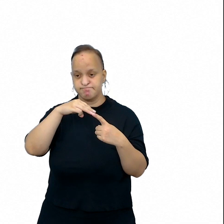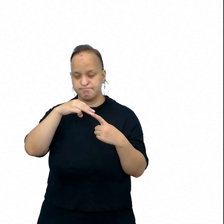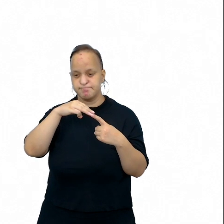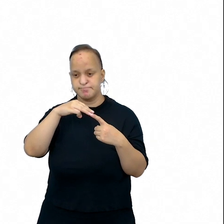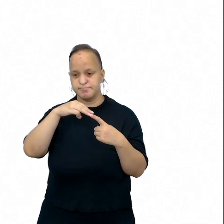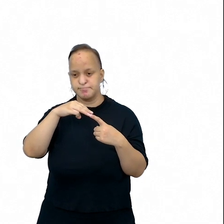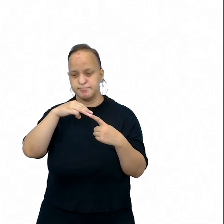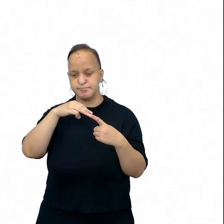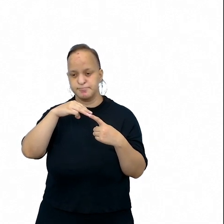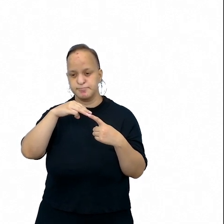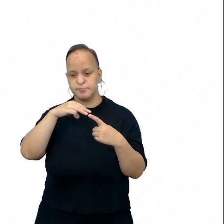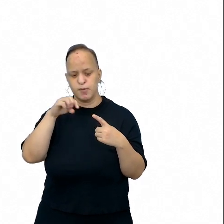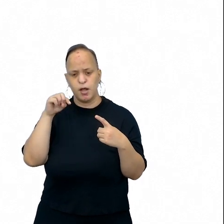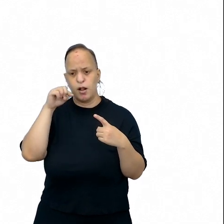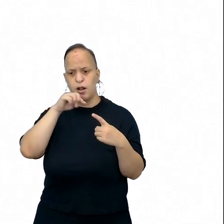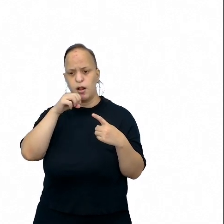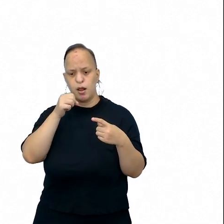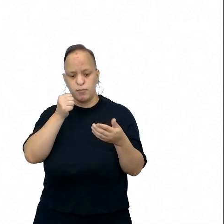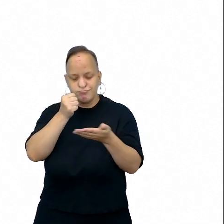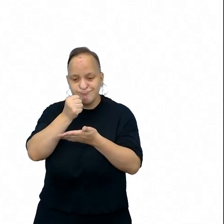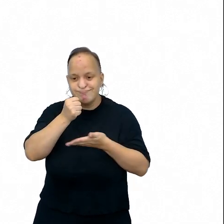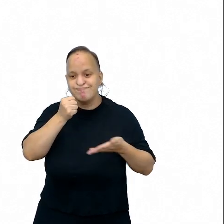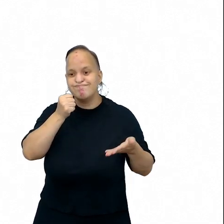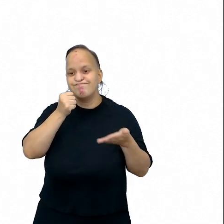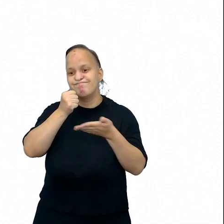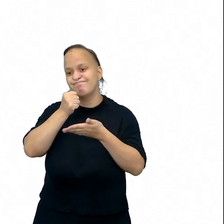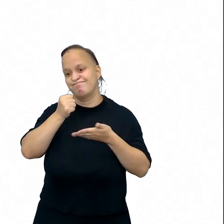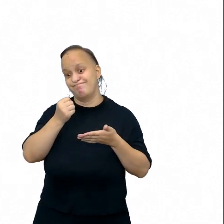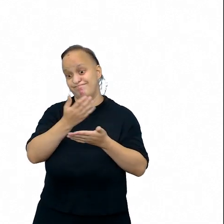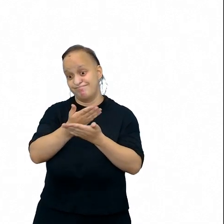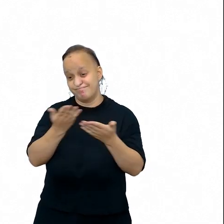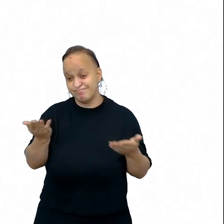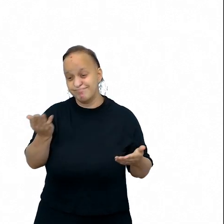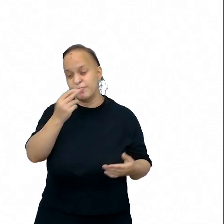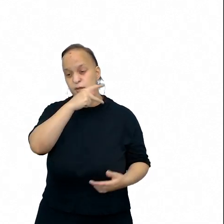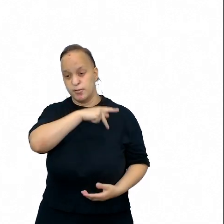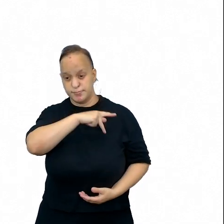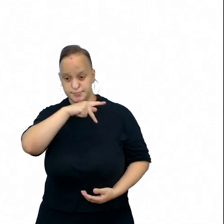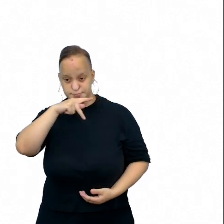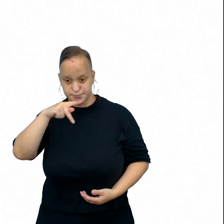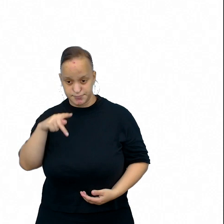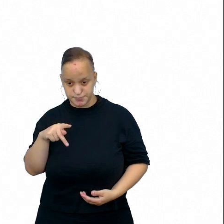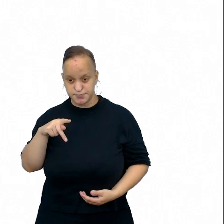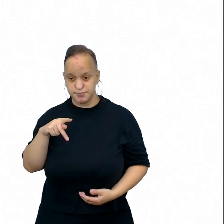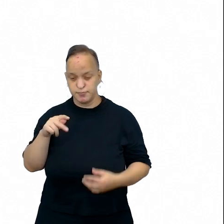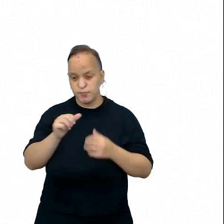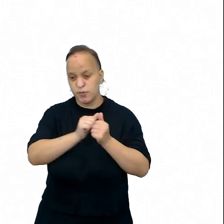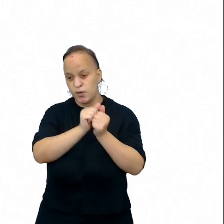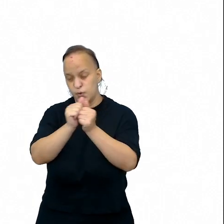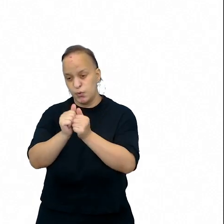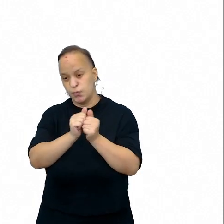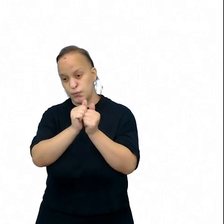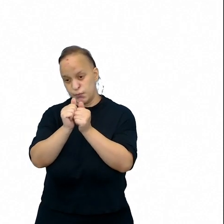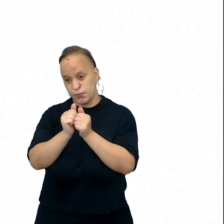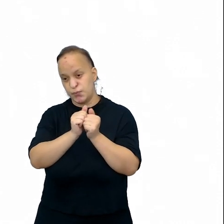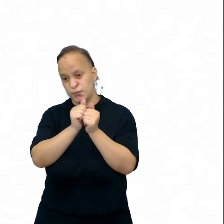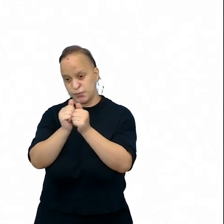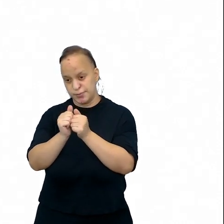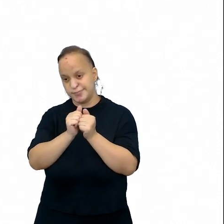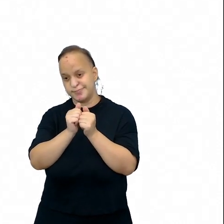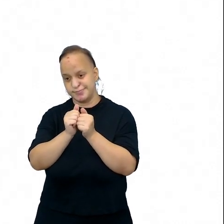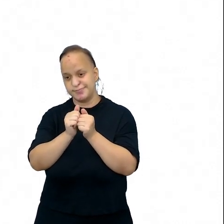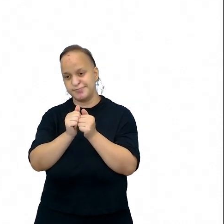possa dar subsídios para vocês, né, professores, na produção aí de um planejamento mais profícuo,